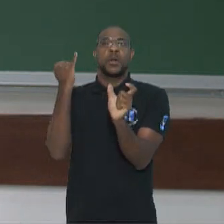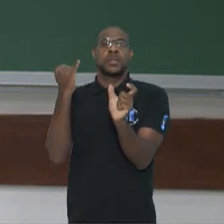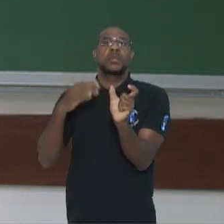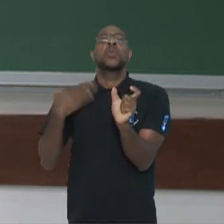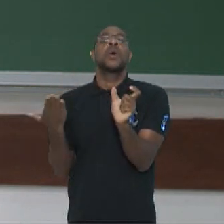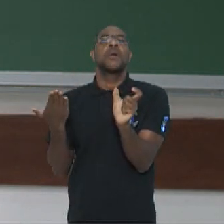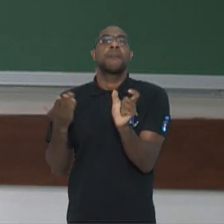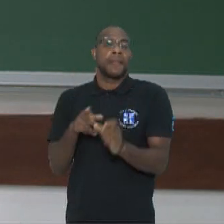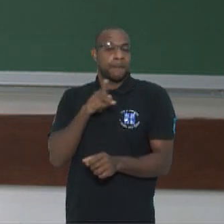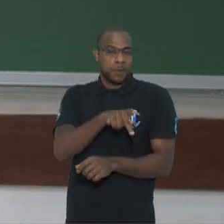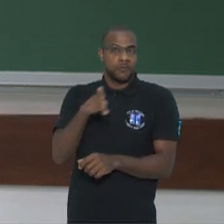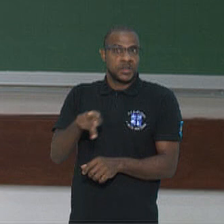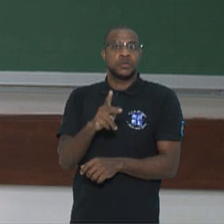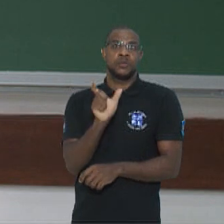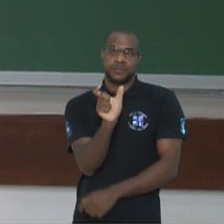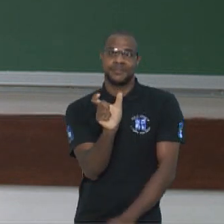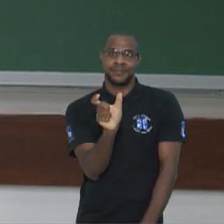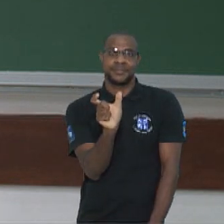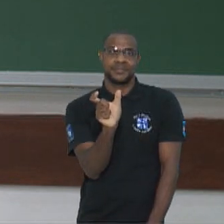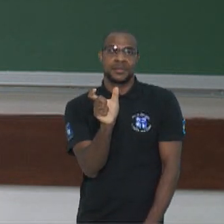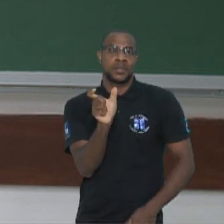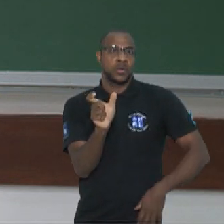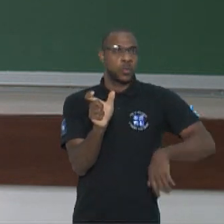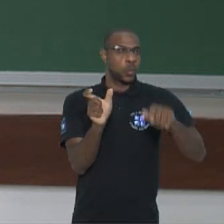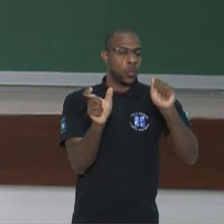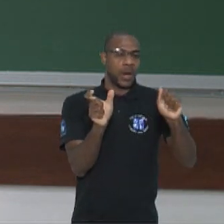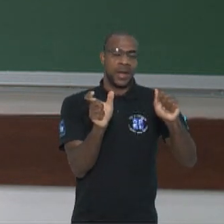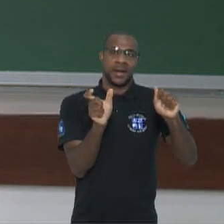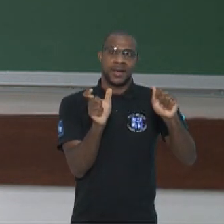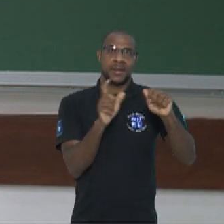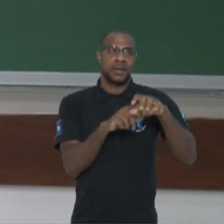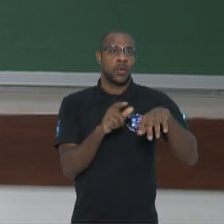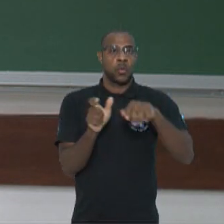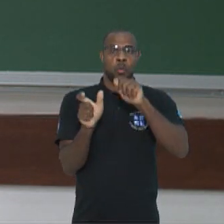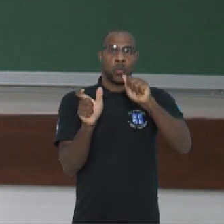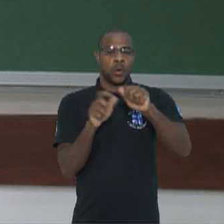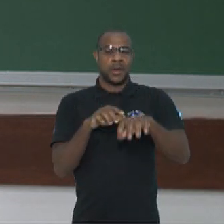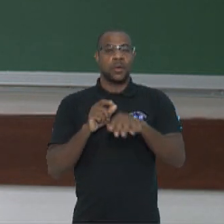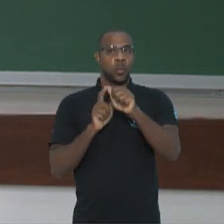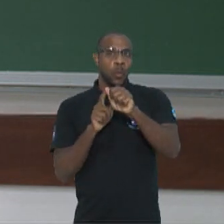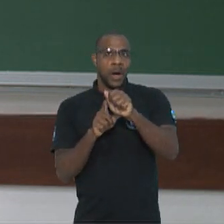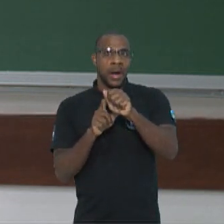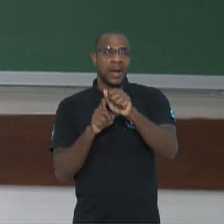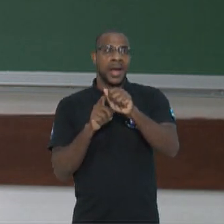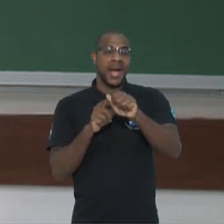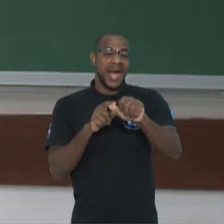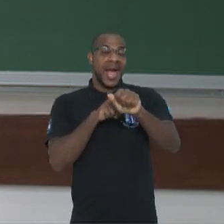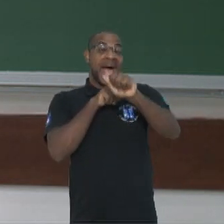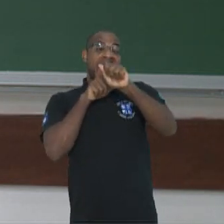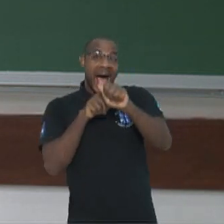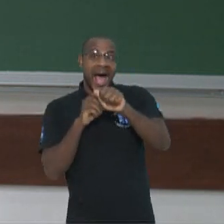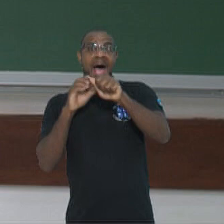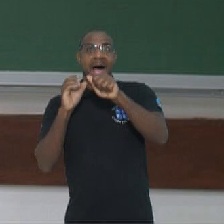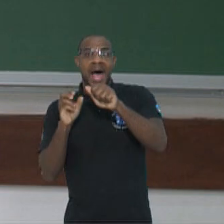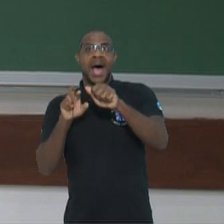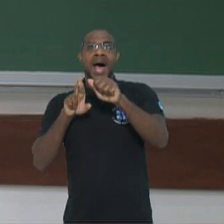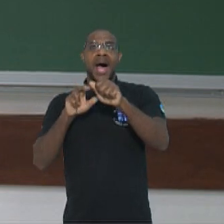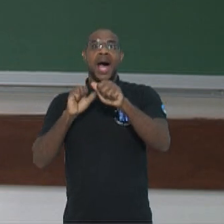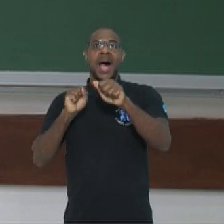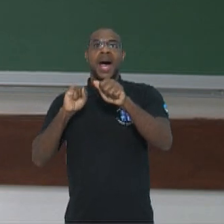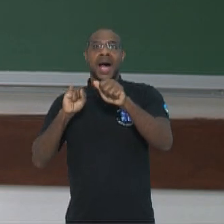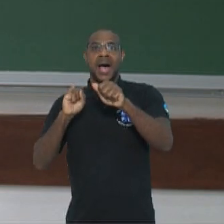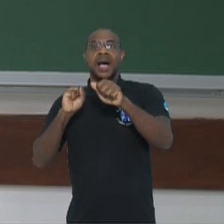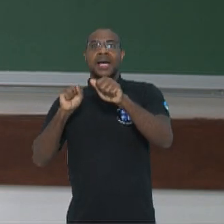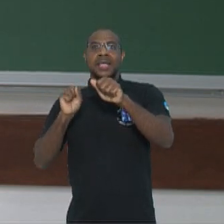Então, professora, né? E o a e o Cristiane não é que não sejam importantes, eles fazem parte do sujeito, mas